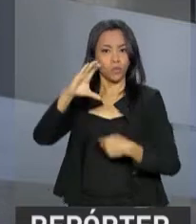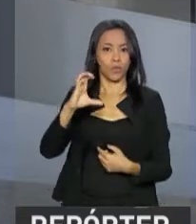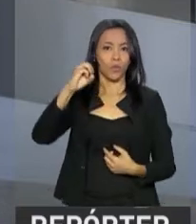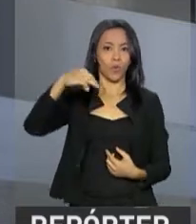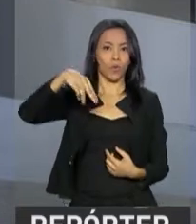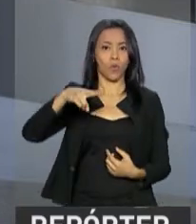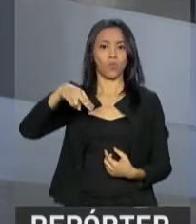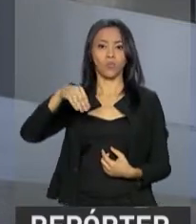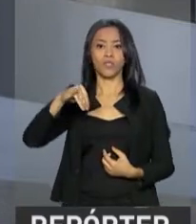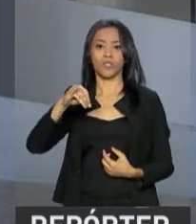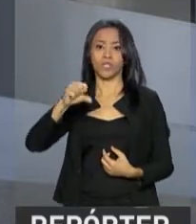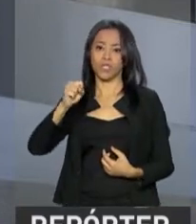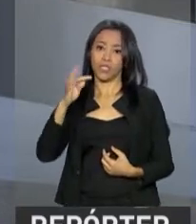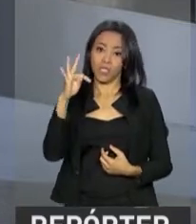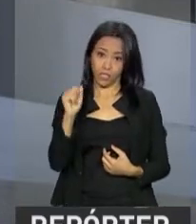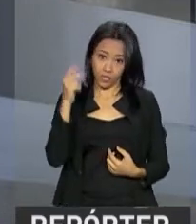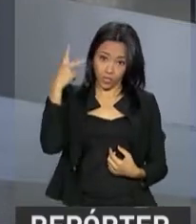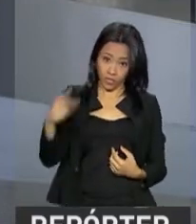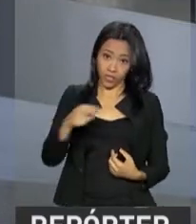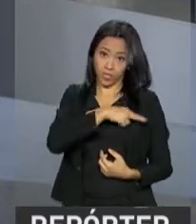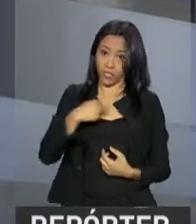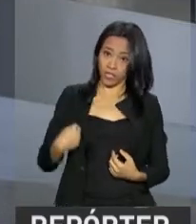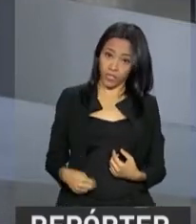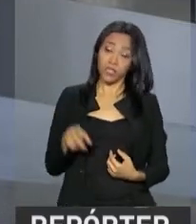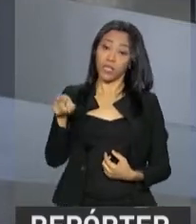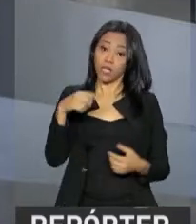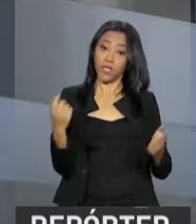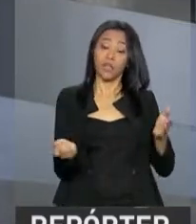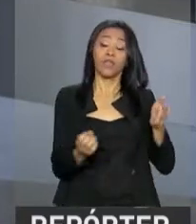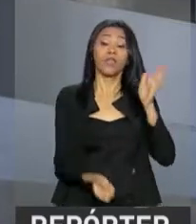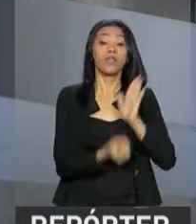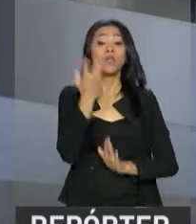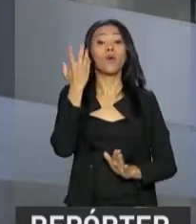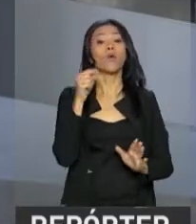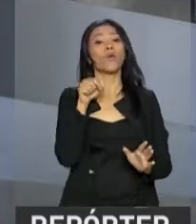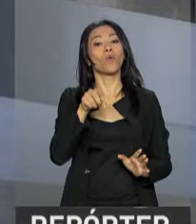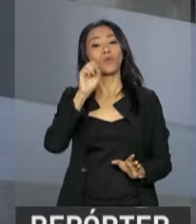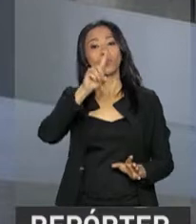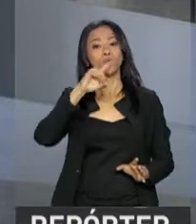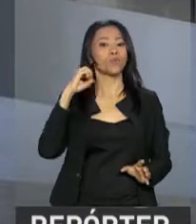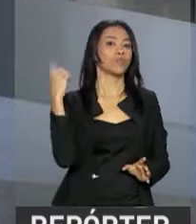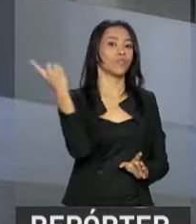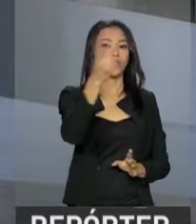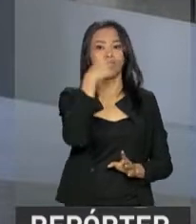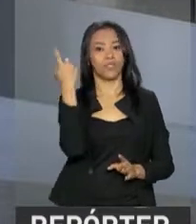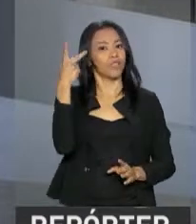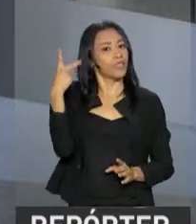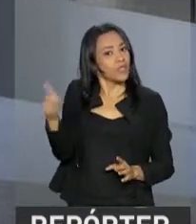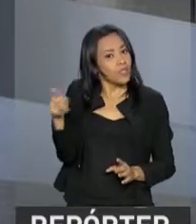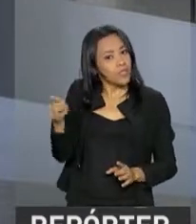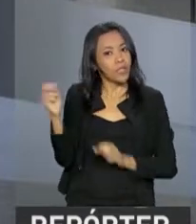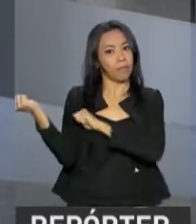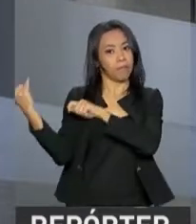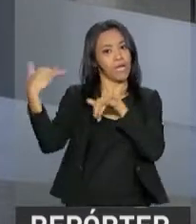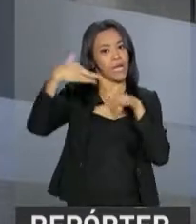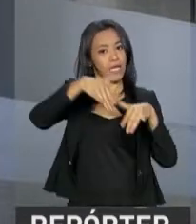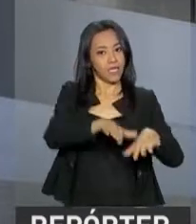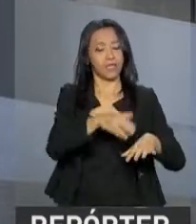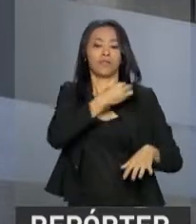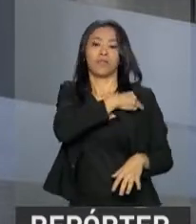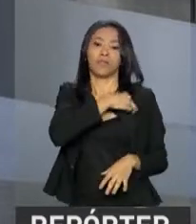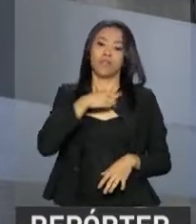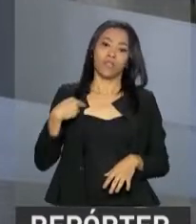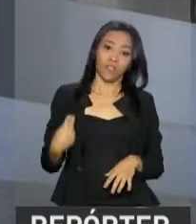lei que criou o dia nacional da imigração chinesa no brasil michel temer afirmou que a china é um portão uma